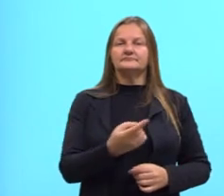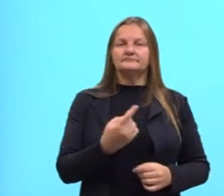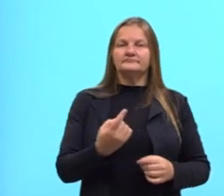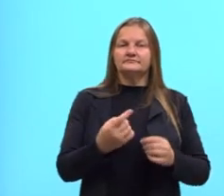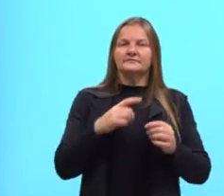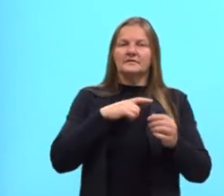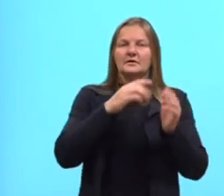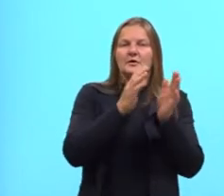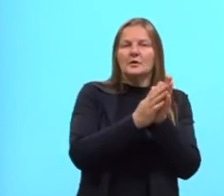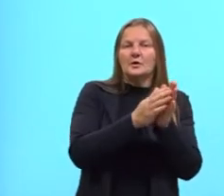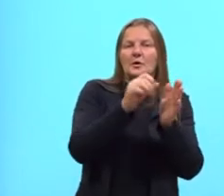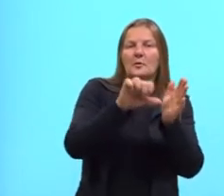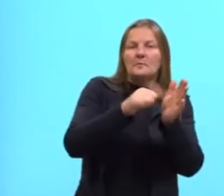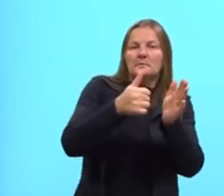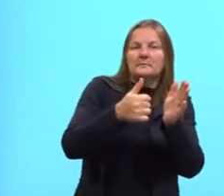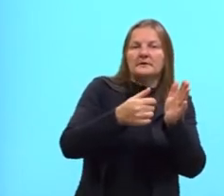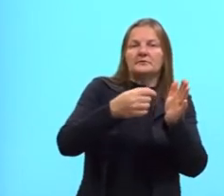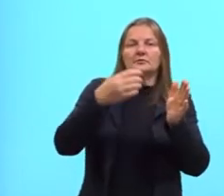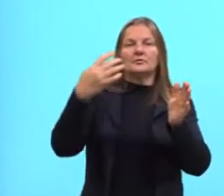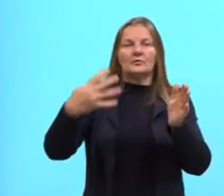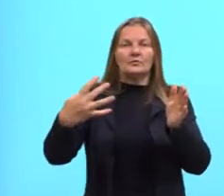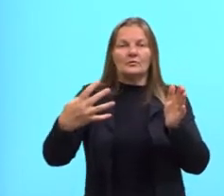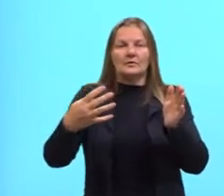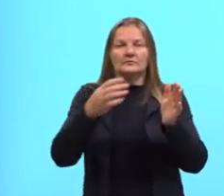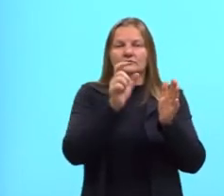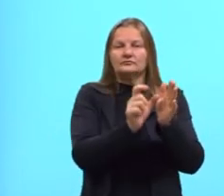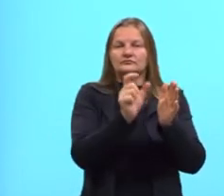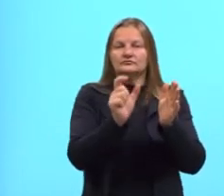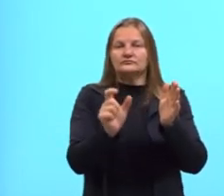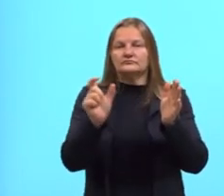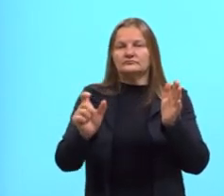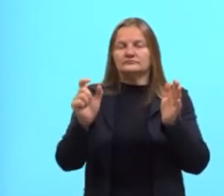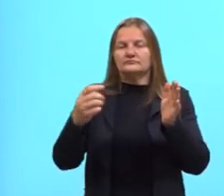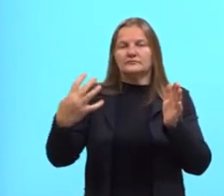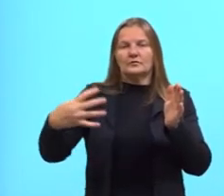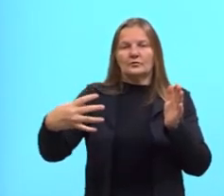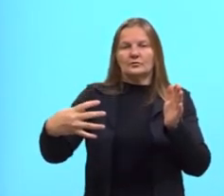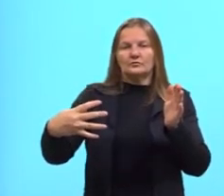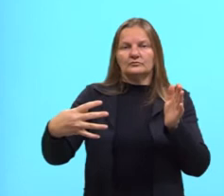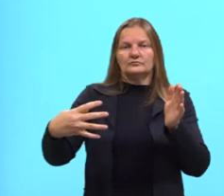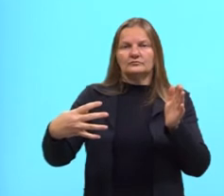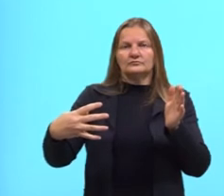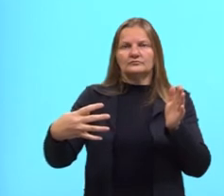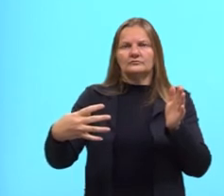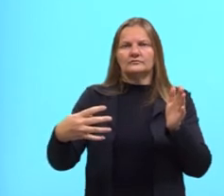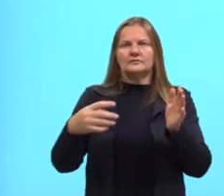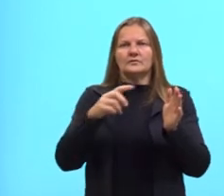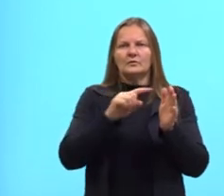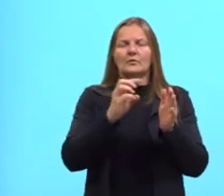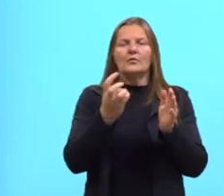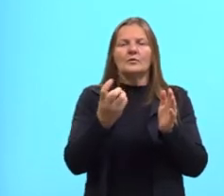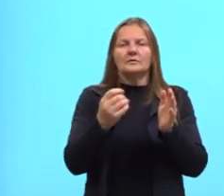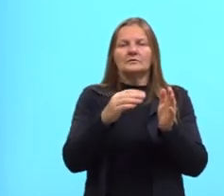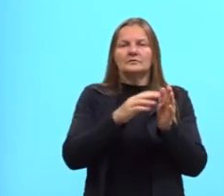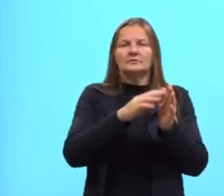aqui entre o primeiro e o quarto termo aqui do nosso ano de pesquisa e aqui do primeiro para o